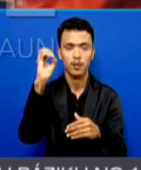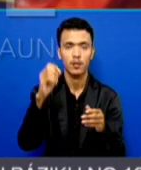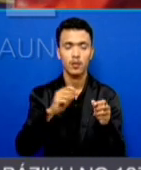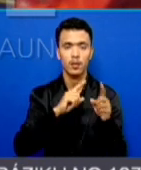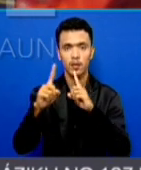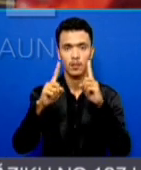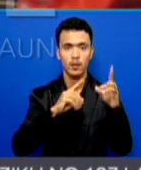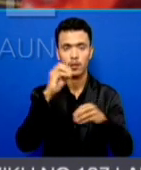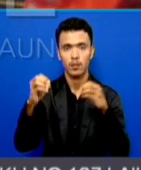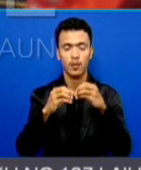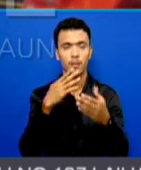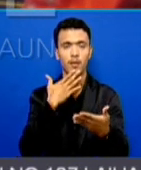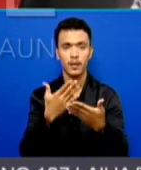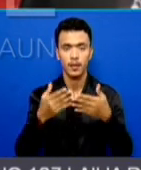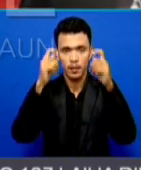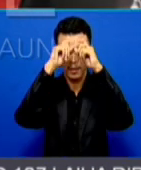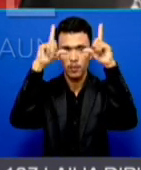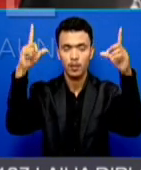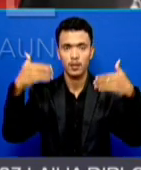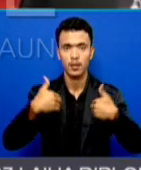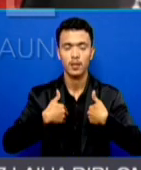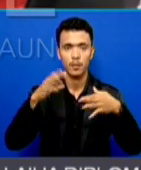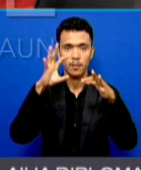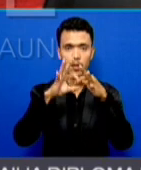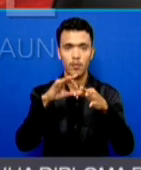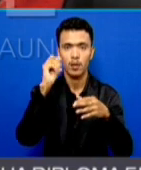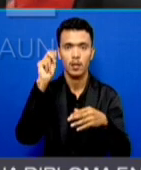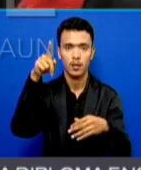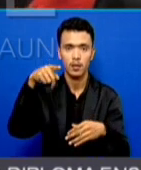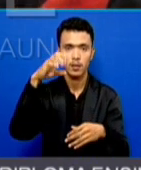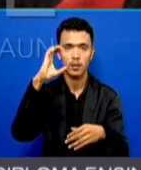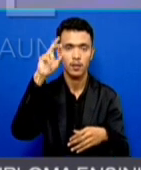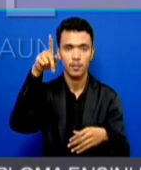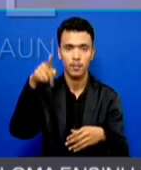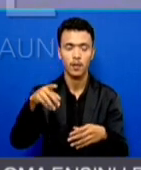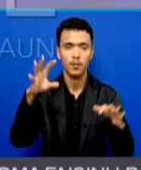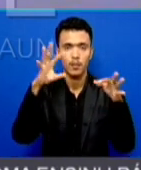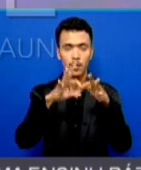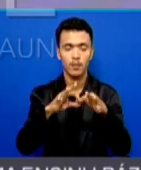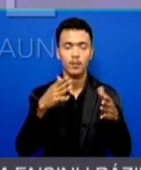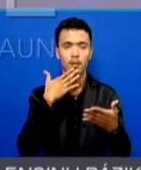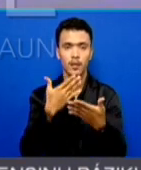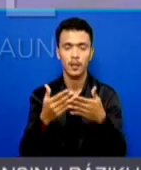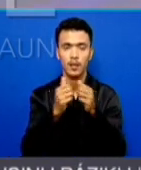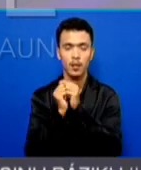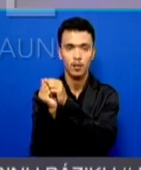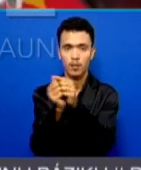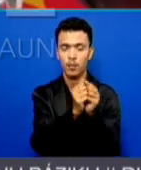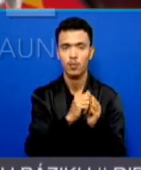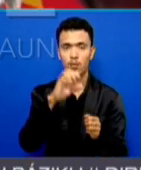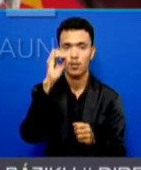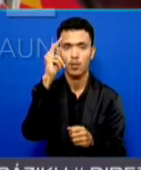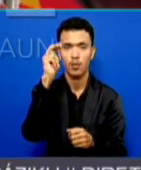konaba vantagem Timor-Leste iha membro ACP, no sistema cooperação nebedia hamutu ko União